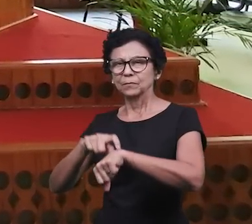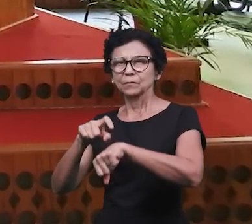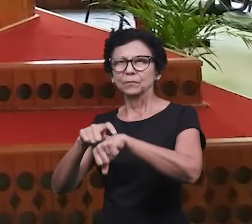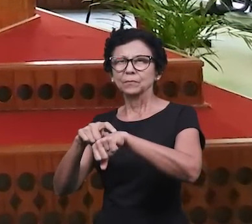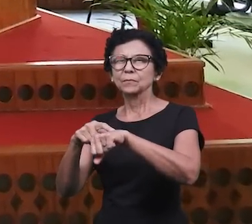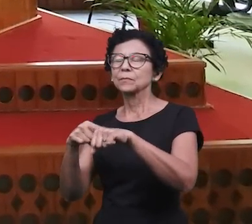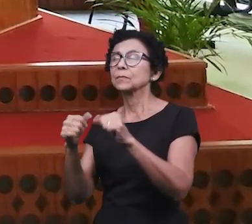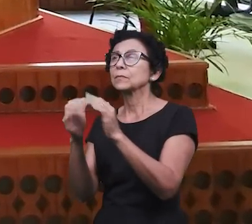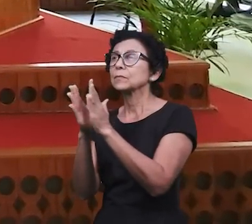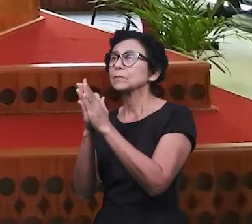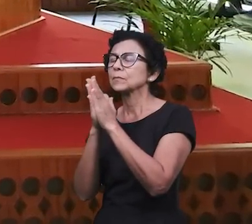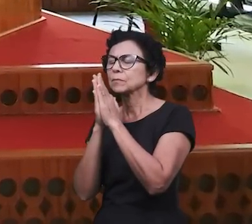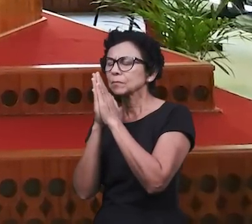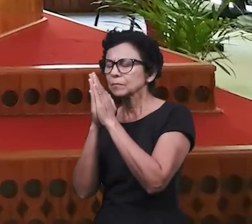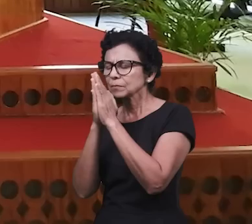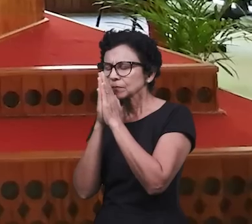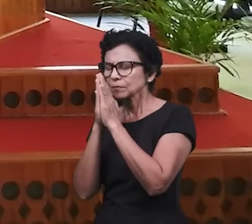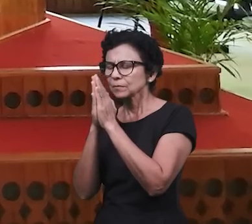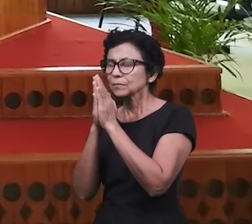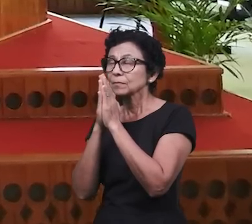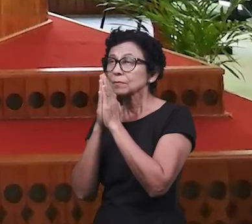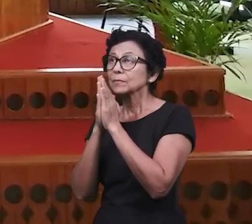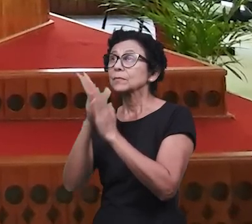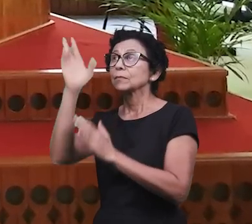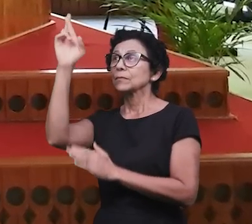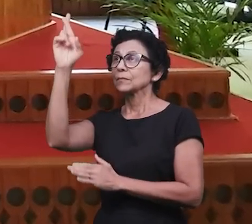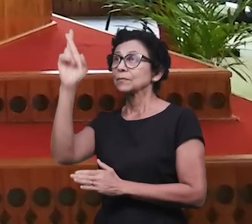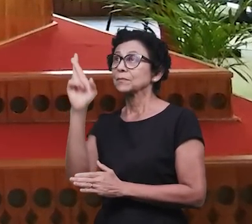suplico a Ti em oração,